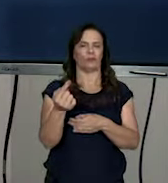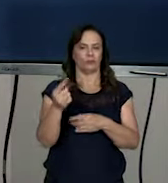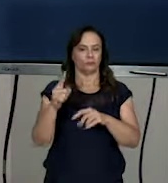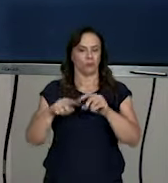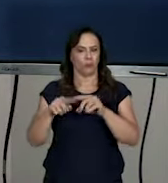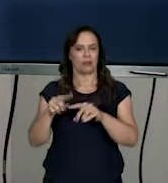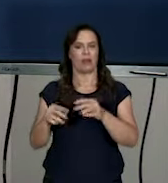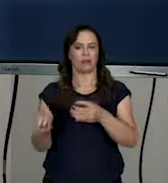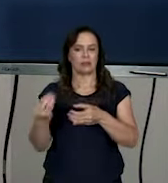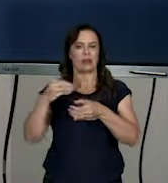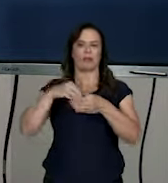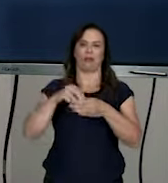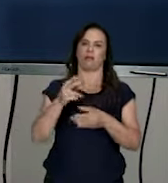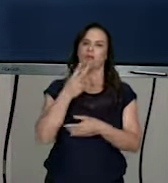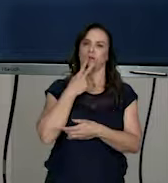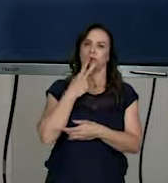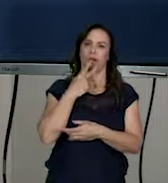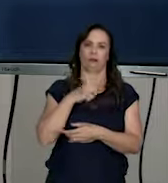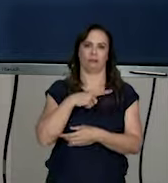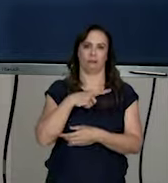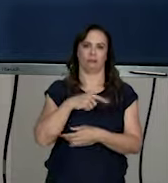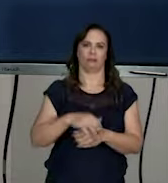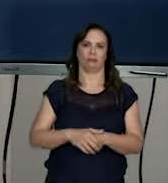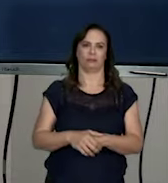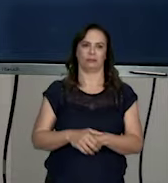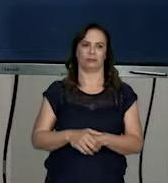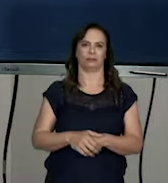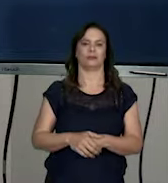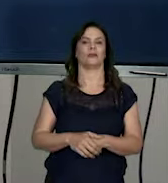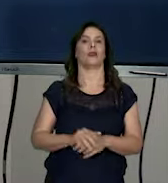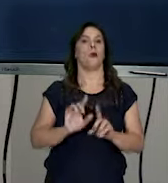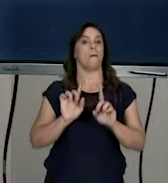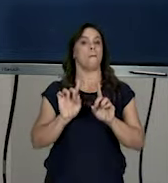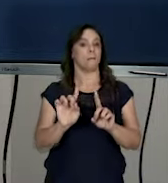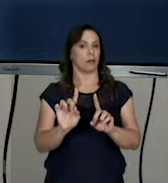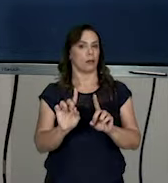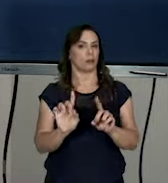trouxe, existe um grupo de substâncias